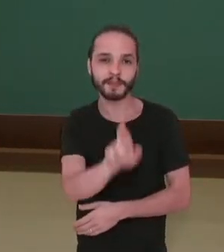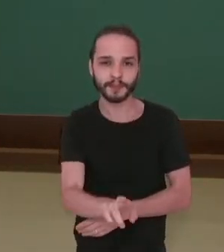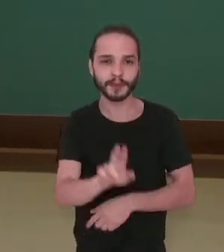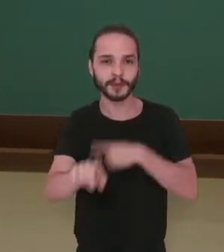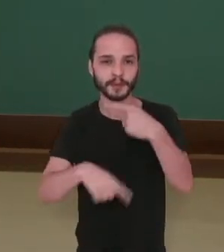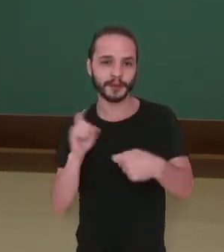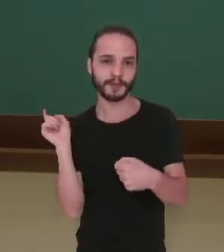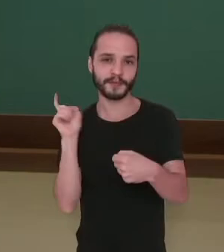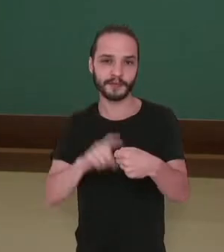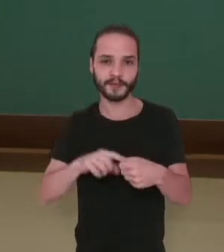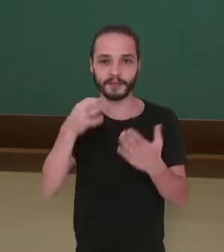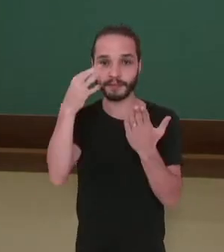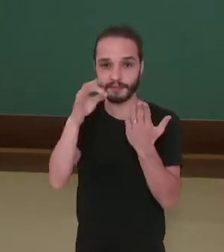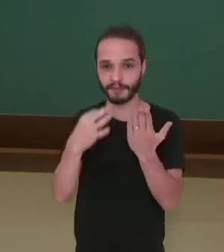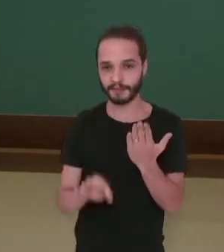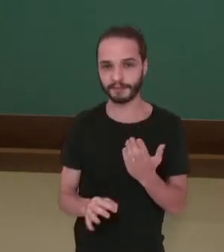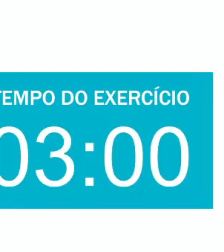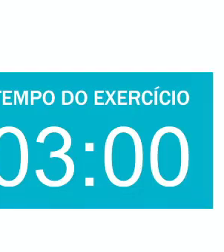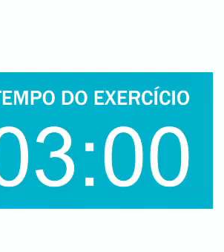com a correção.